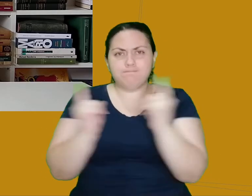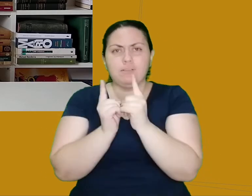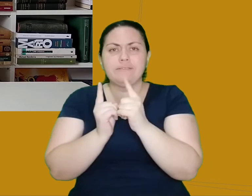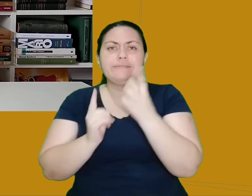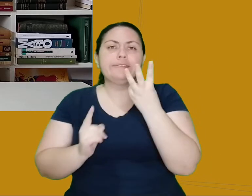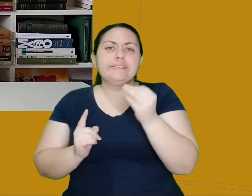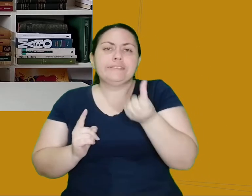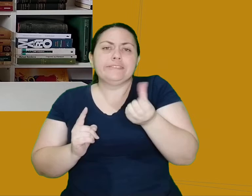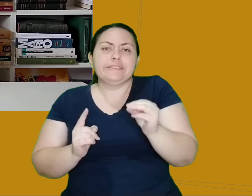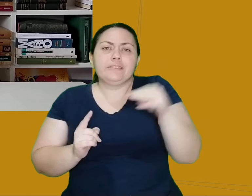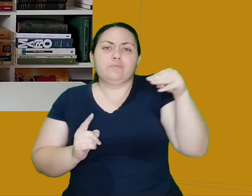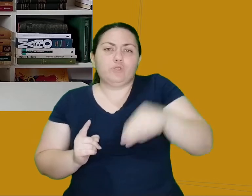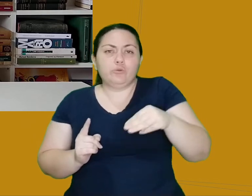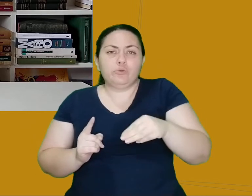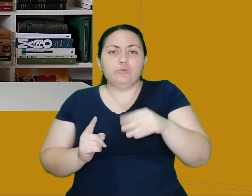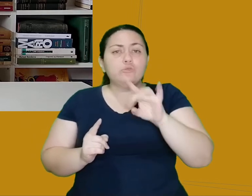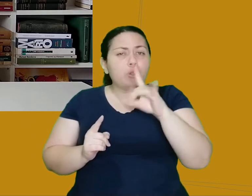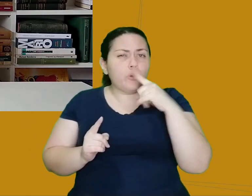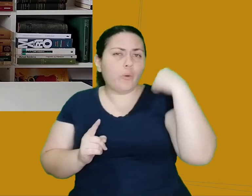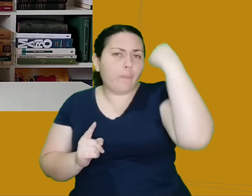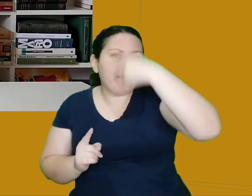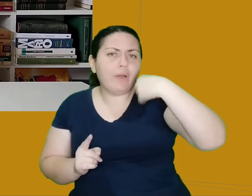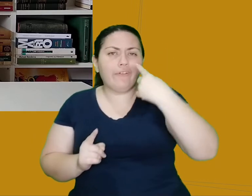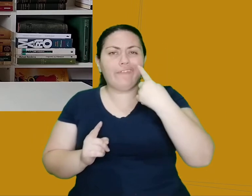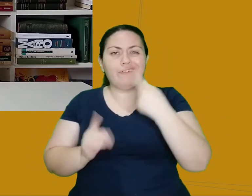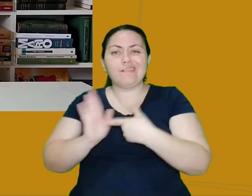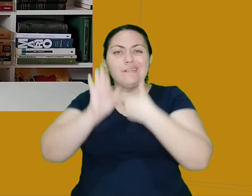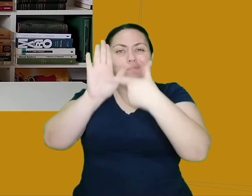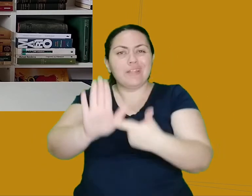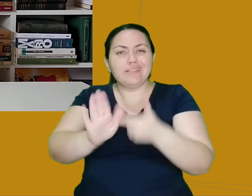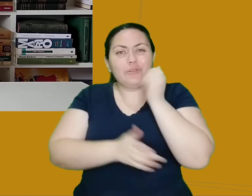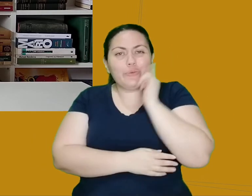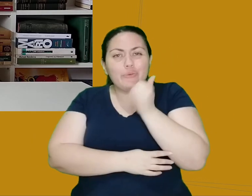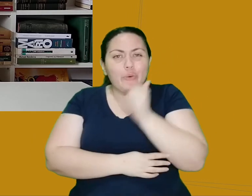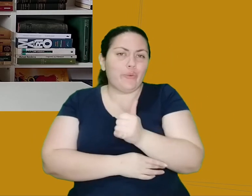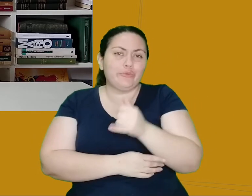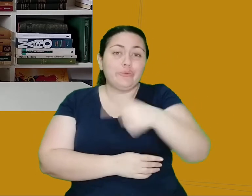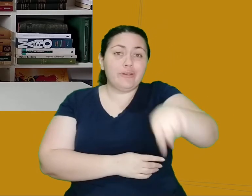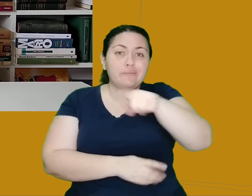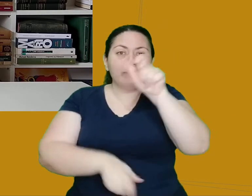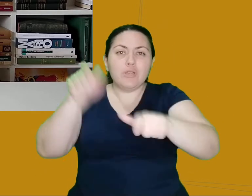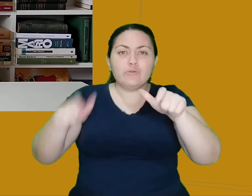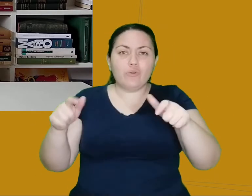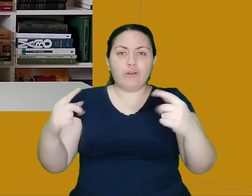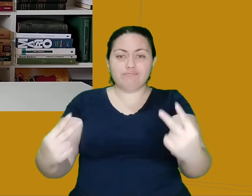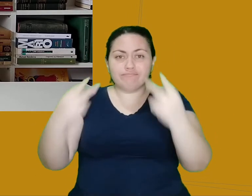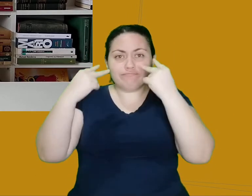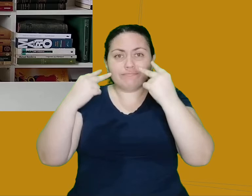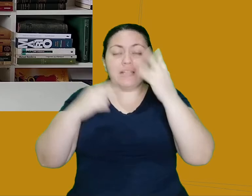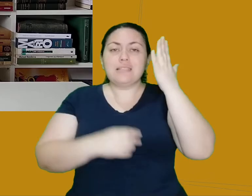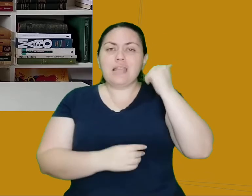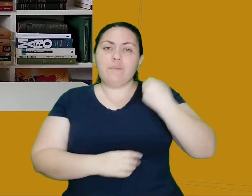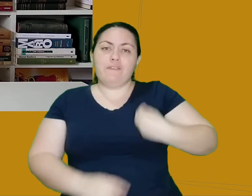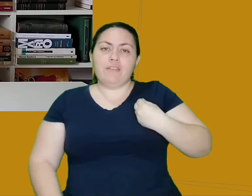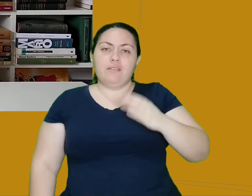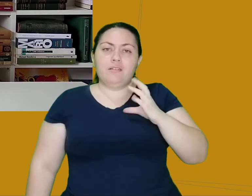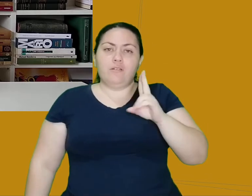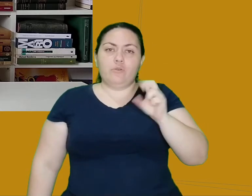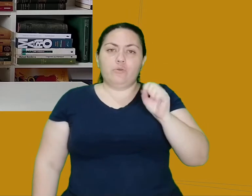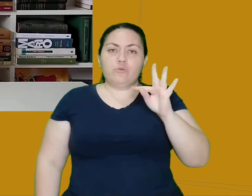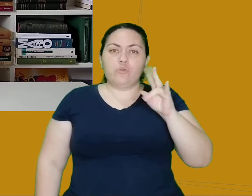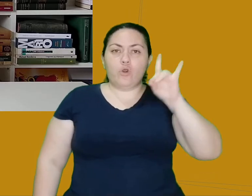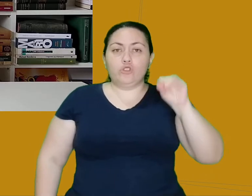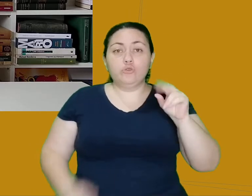meio de 1 hora da vida dos personagens e de alguns minutos da vida do leitor, temos acesso à vida inteira de Custódio, generalizada a partir